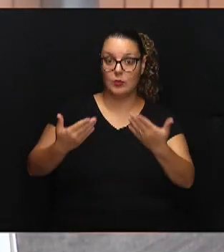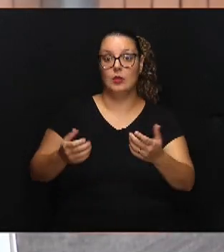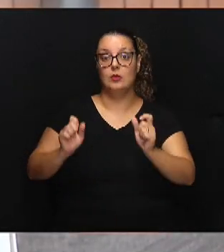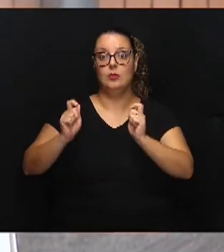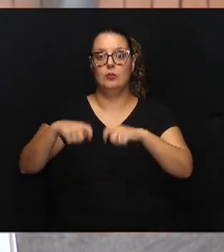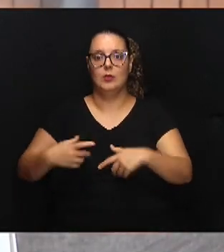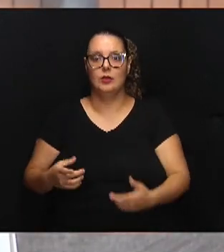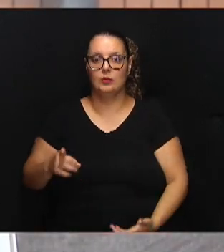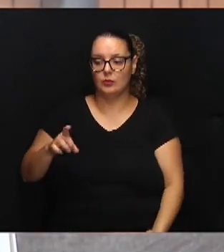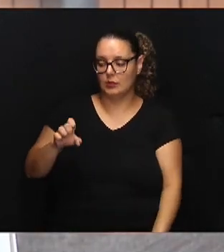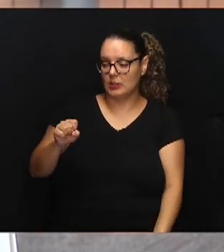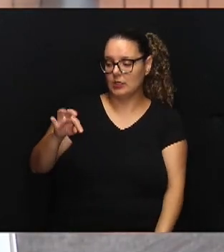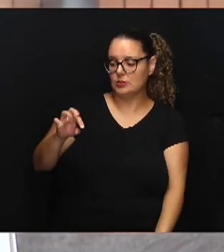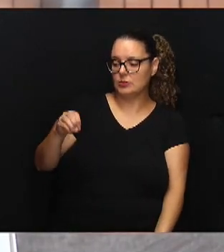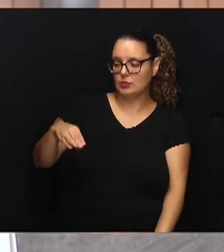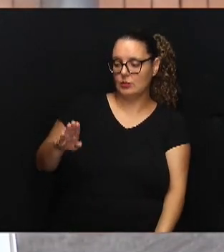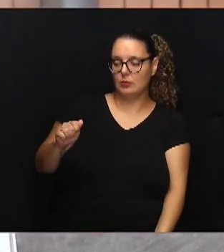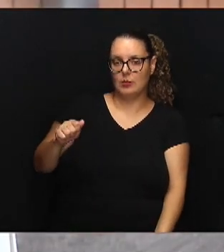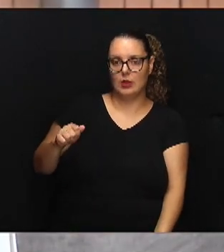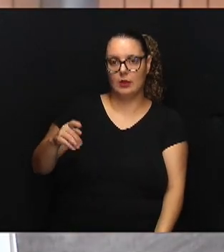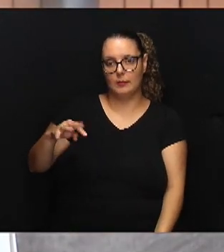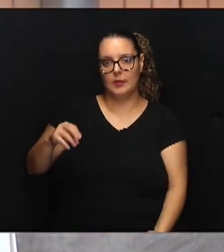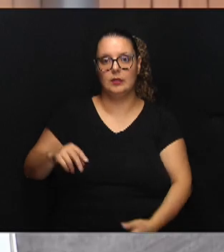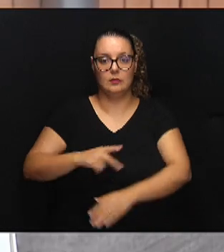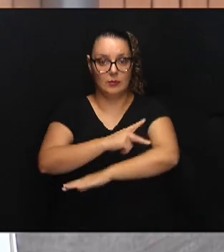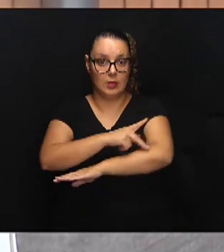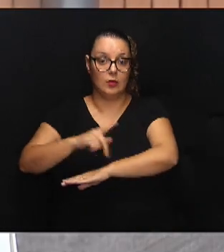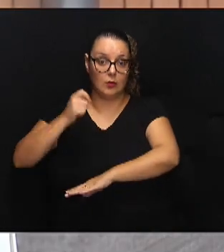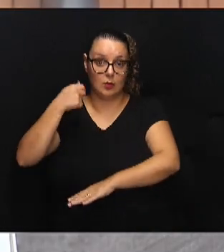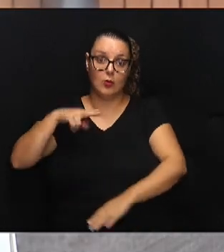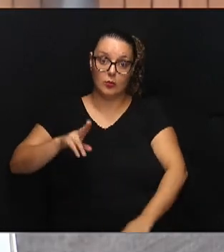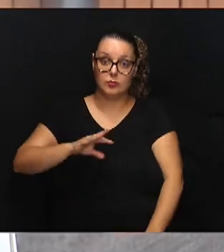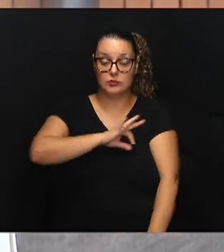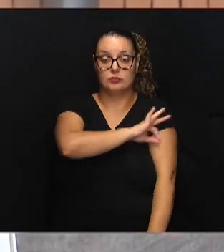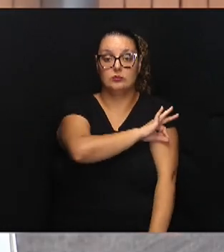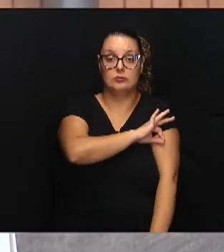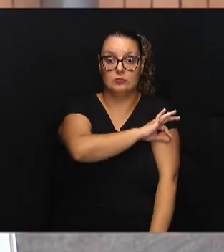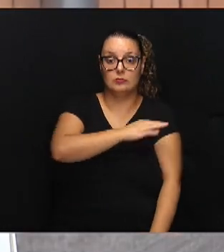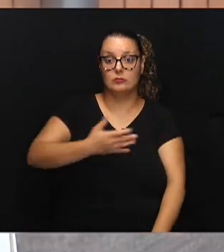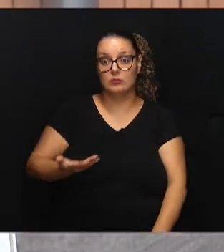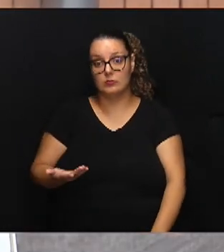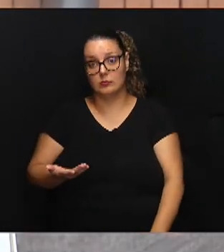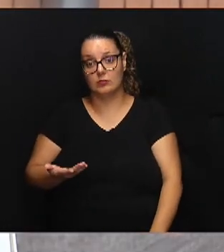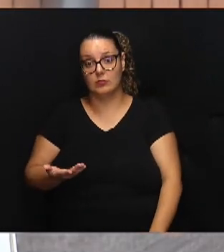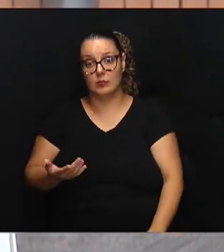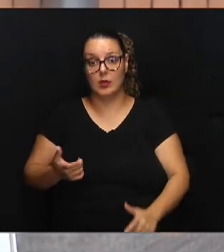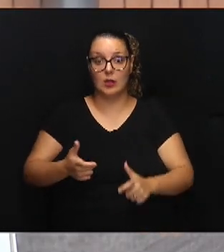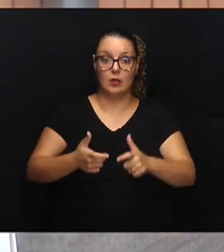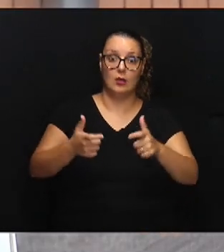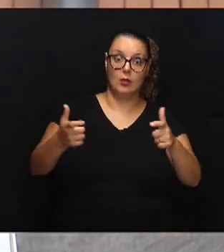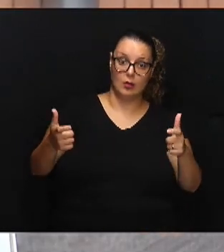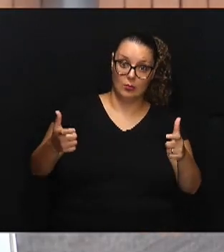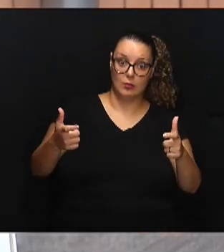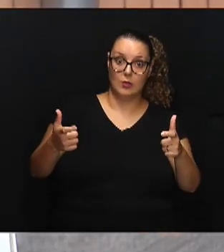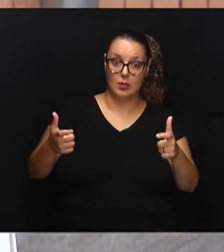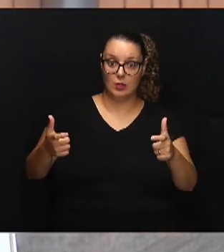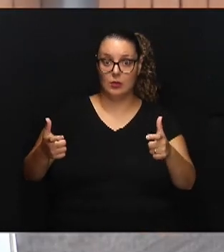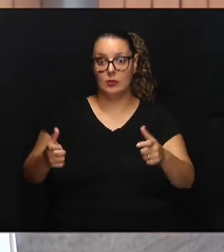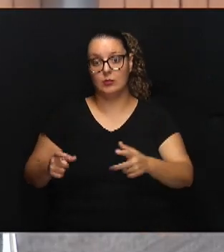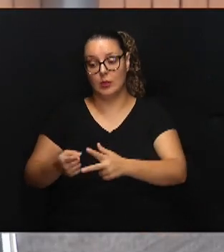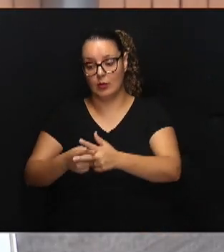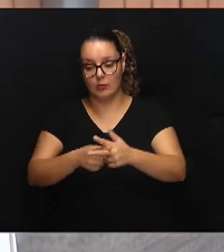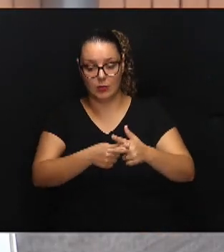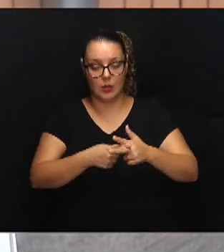do destombamento para fazer aí o recap, ou se a prefeitura vai aumentar a sua equipe de